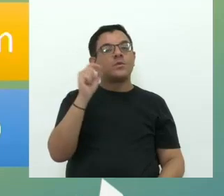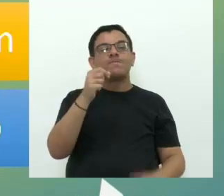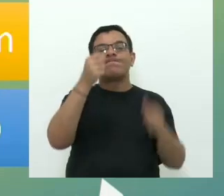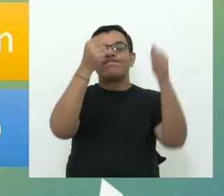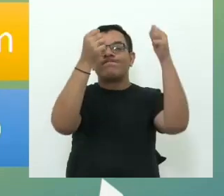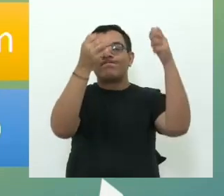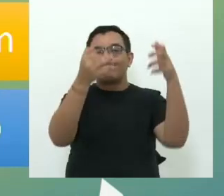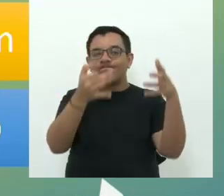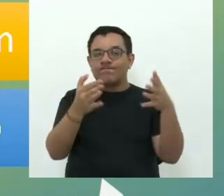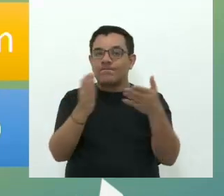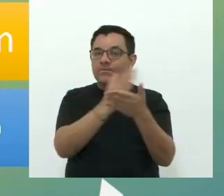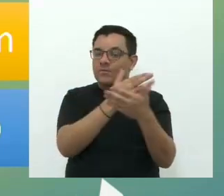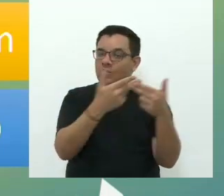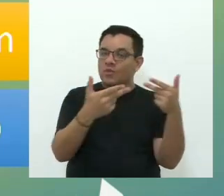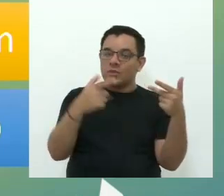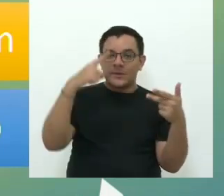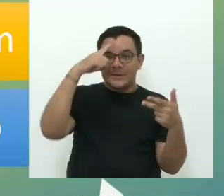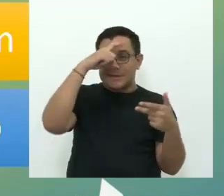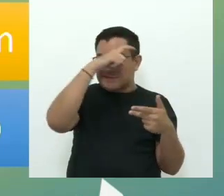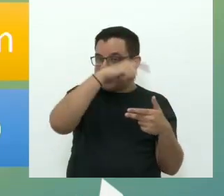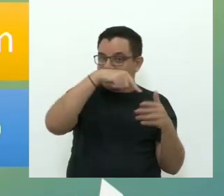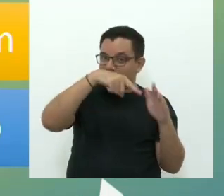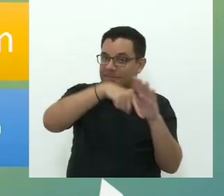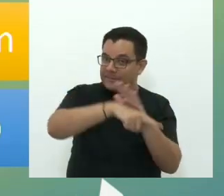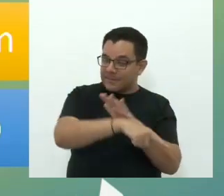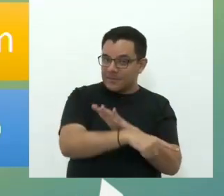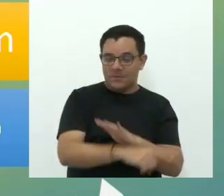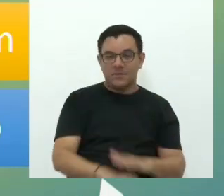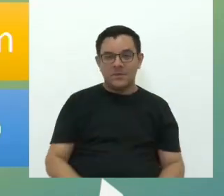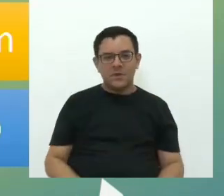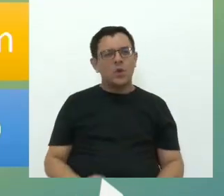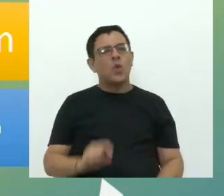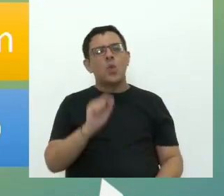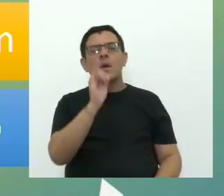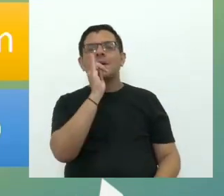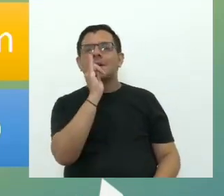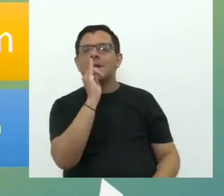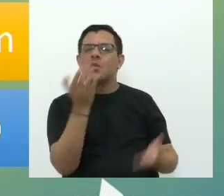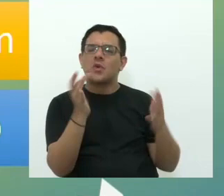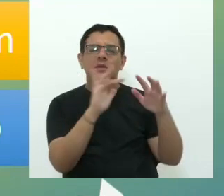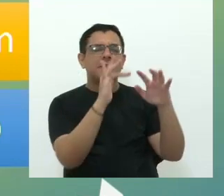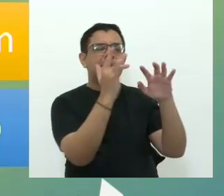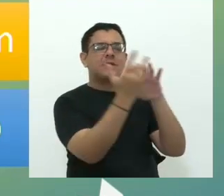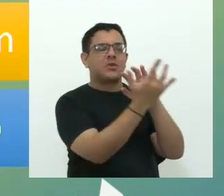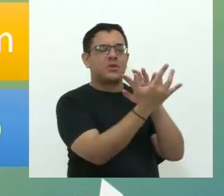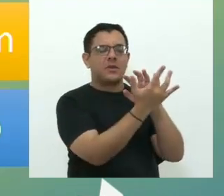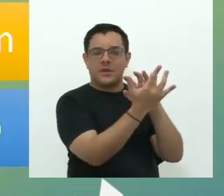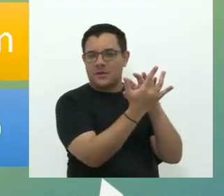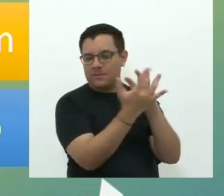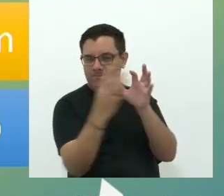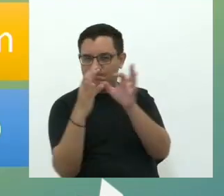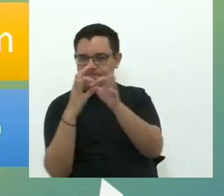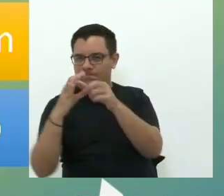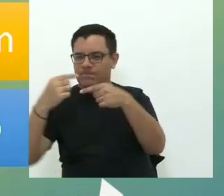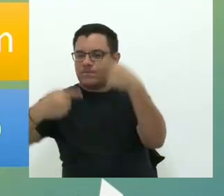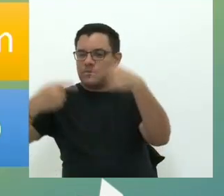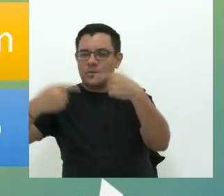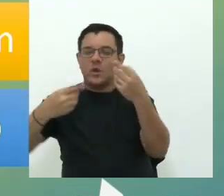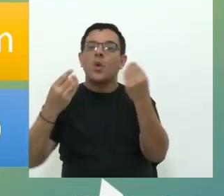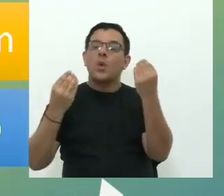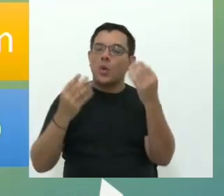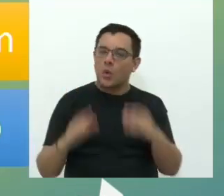é complexo como explicar para as pessoas as dinâmicas das redes sociais hoje em dia na política como explicar a